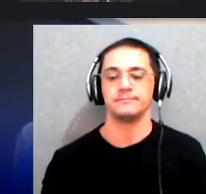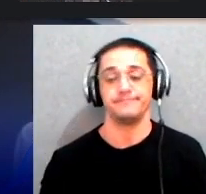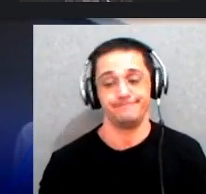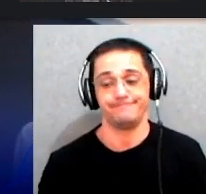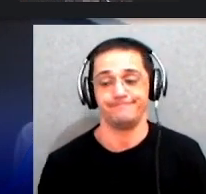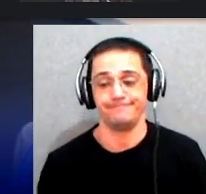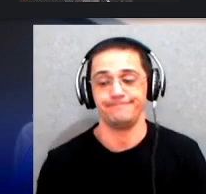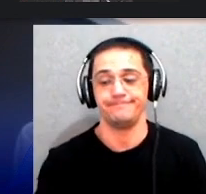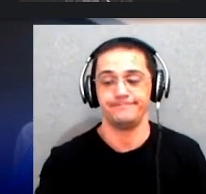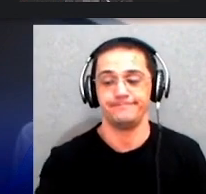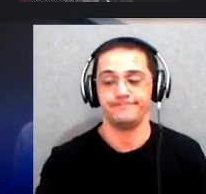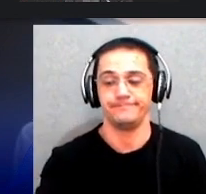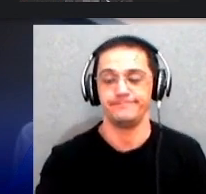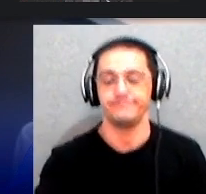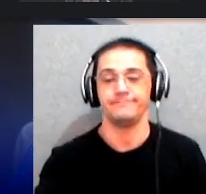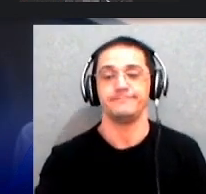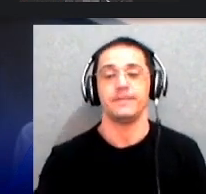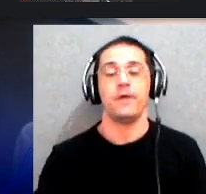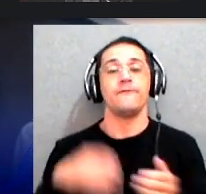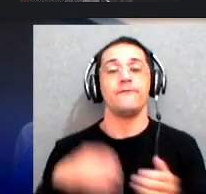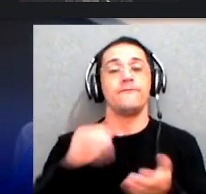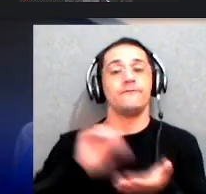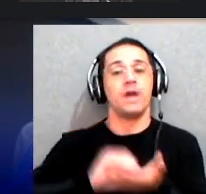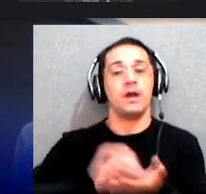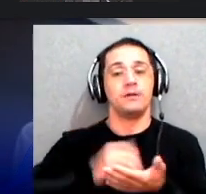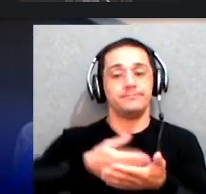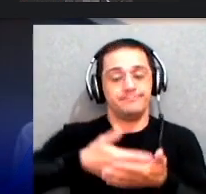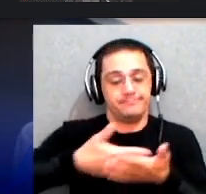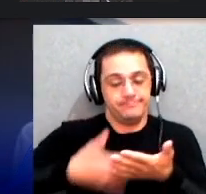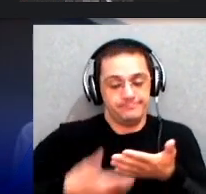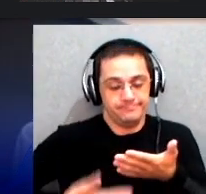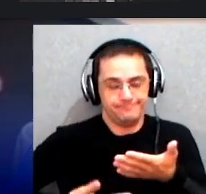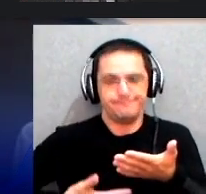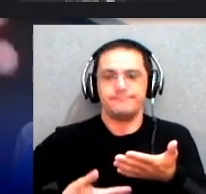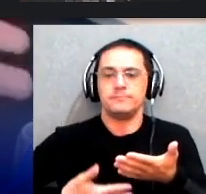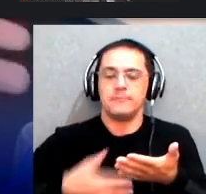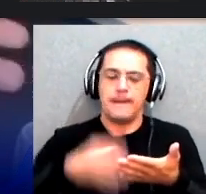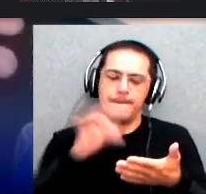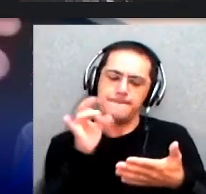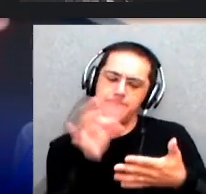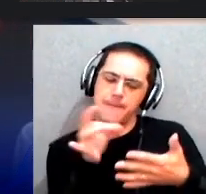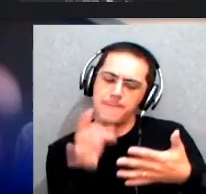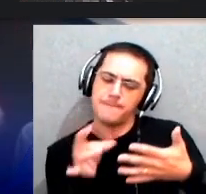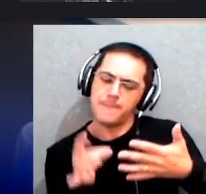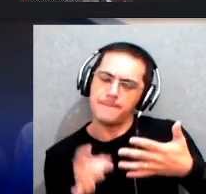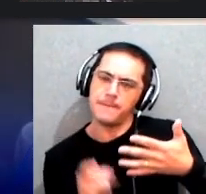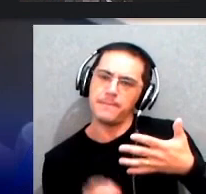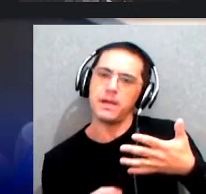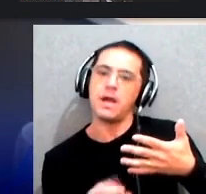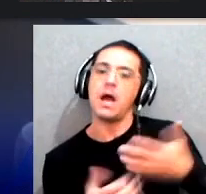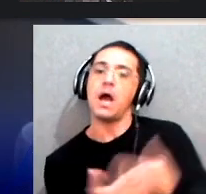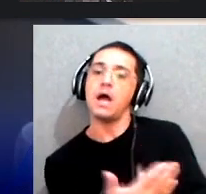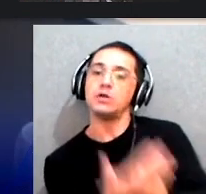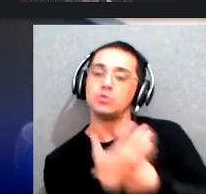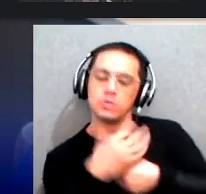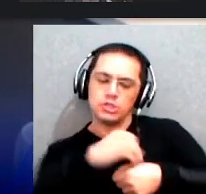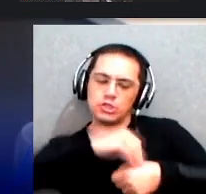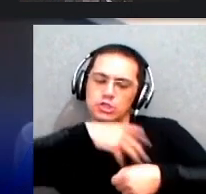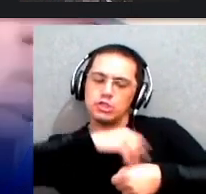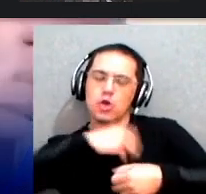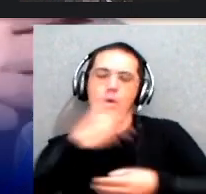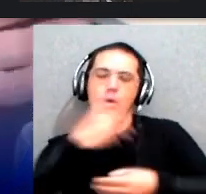não tem um protocolo que siga todo o Brasil, e que deve ser todo o Brasil, porque o processo penal é